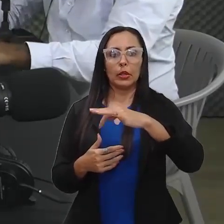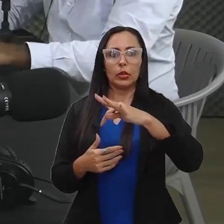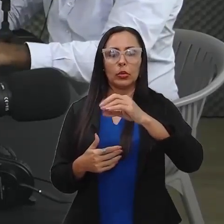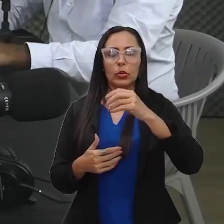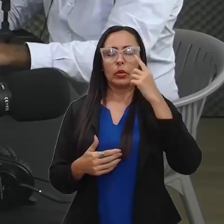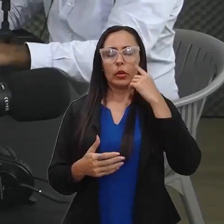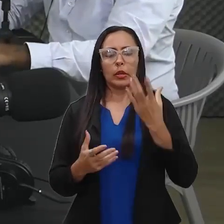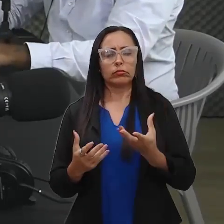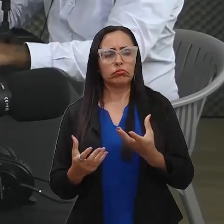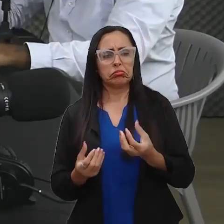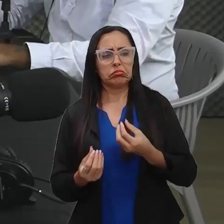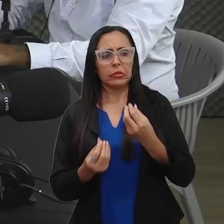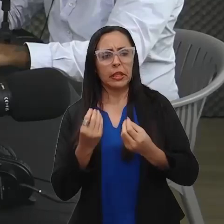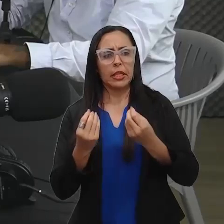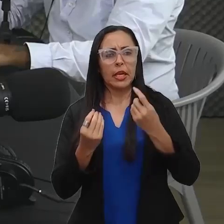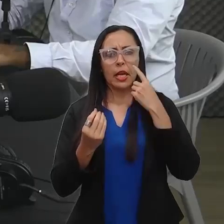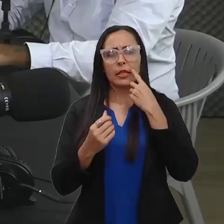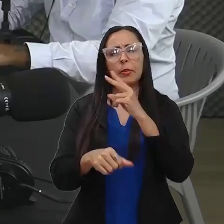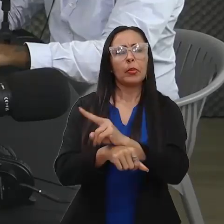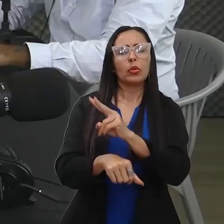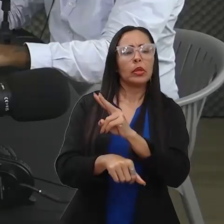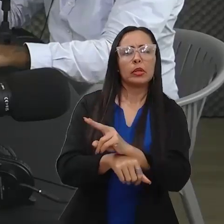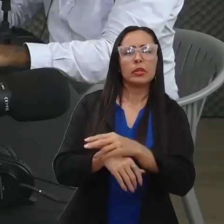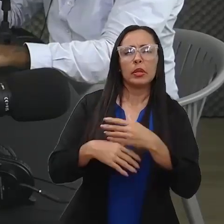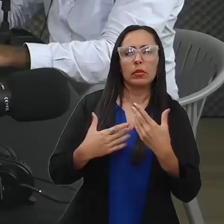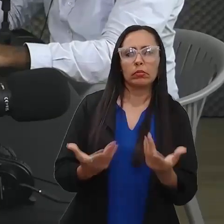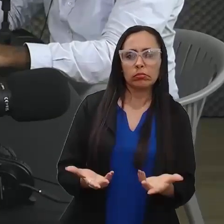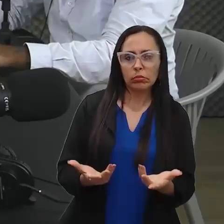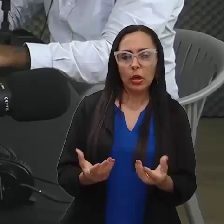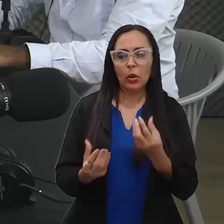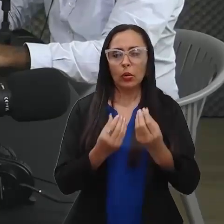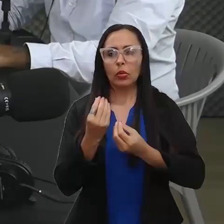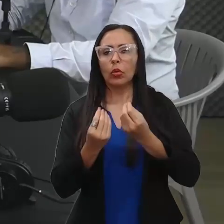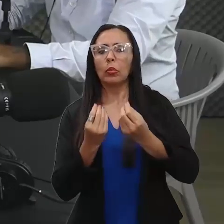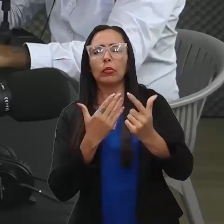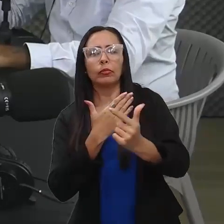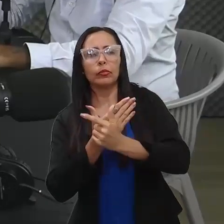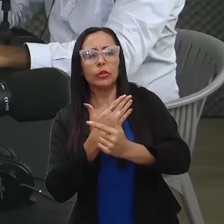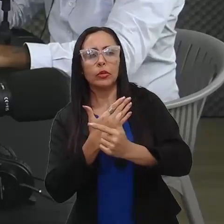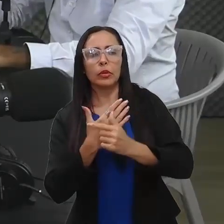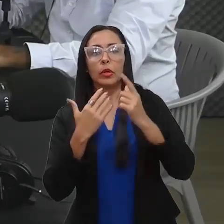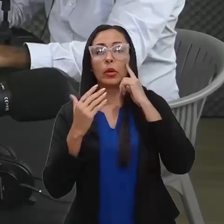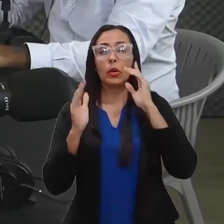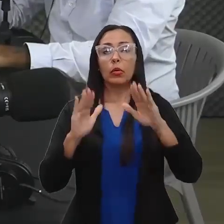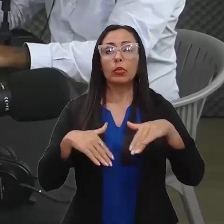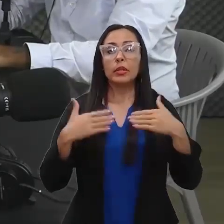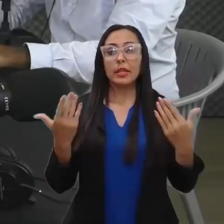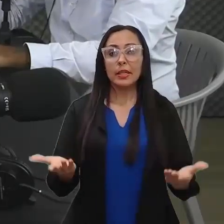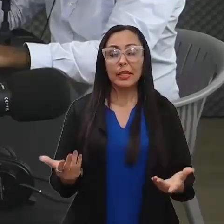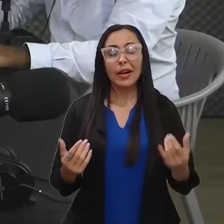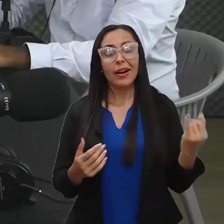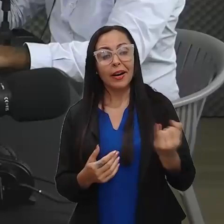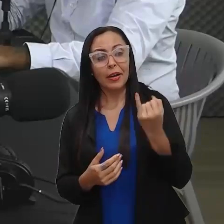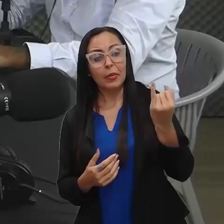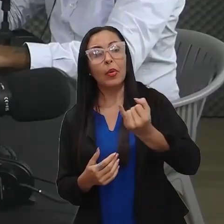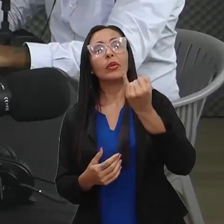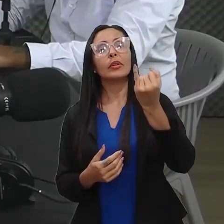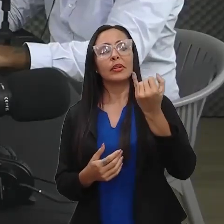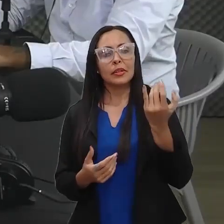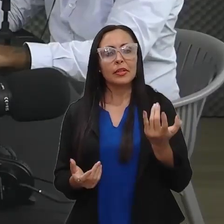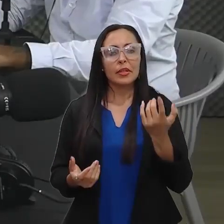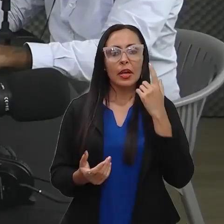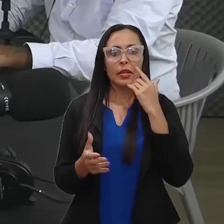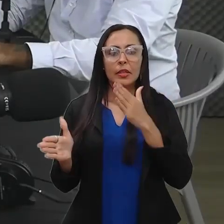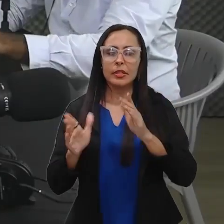Quem é essa rede de proteção? Como ela funciona e qual seria o papel dessa rede